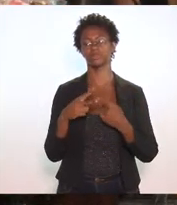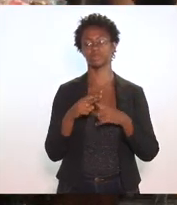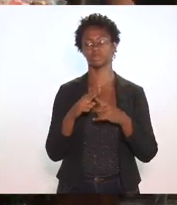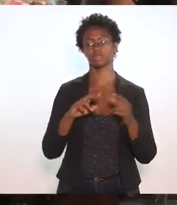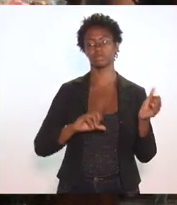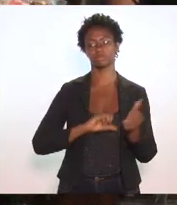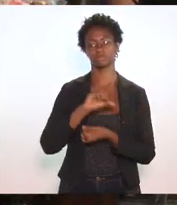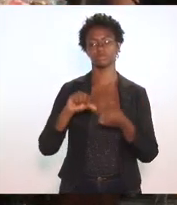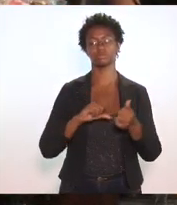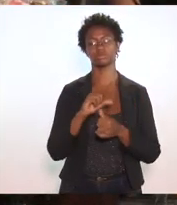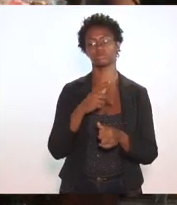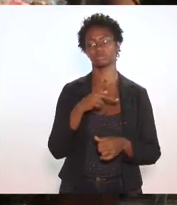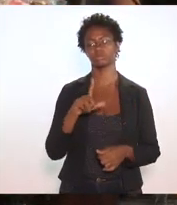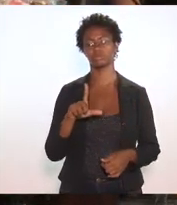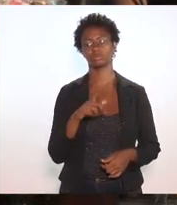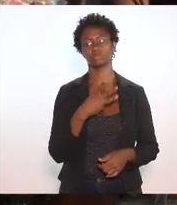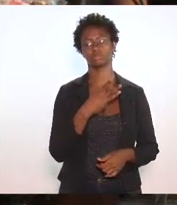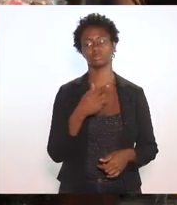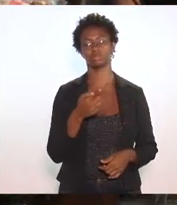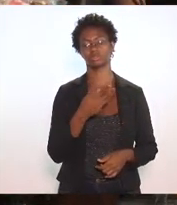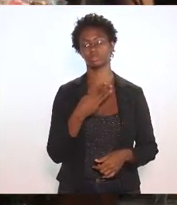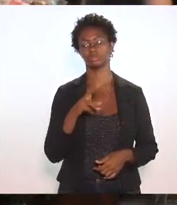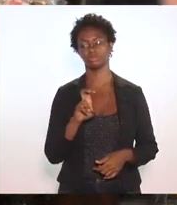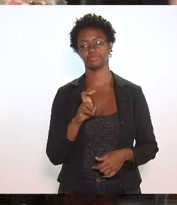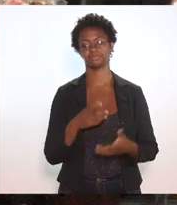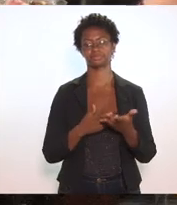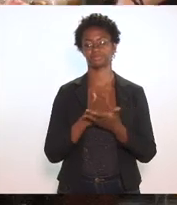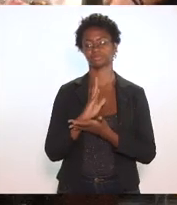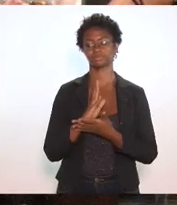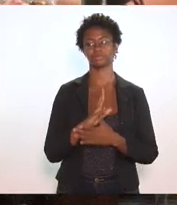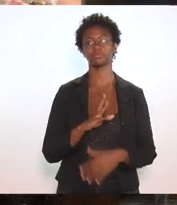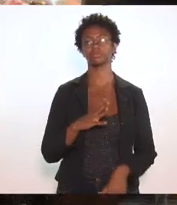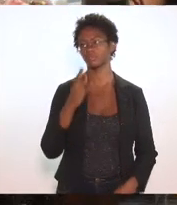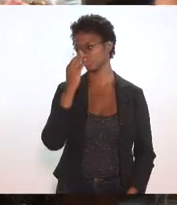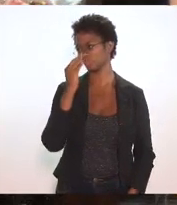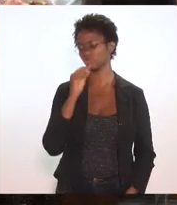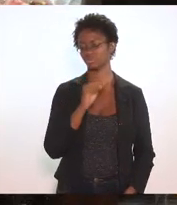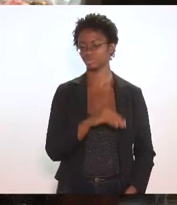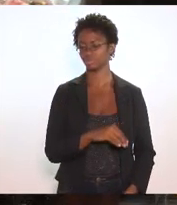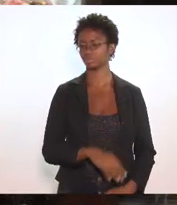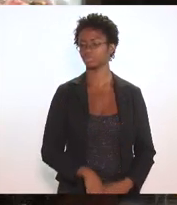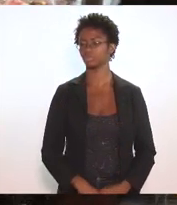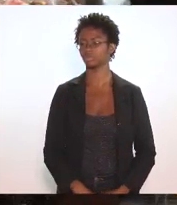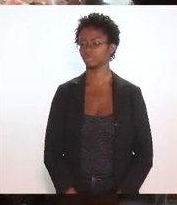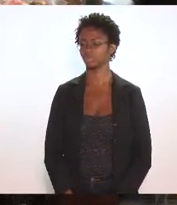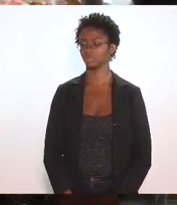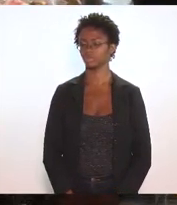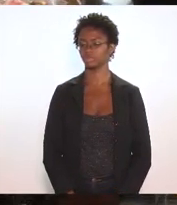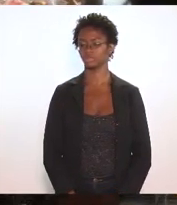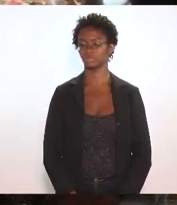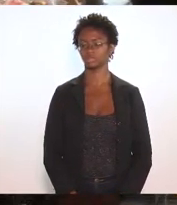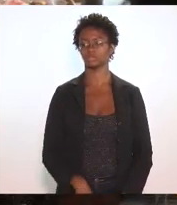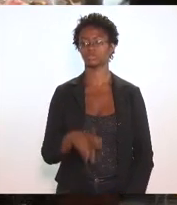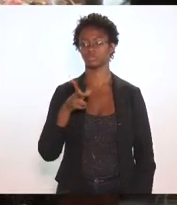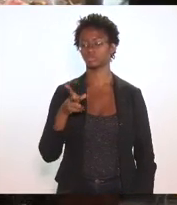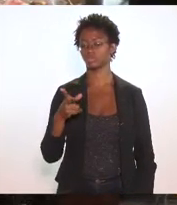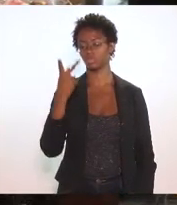20 do projeto de lei 3735. Senhores que aprovam nesse como estão, rejeitado. O projeto segue